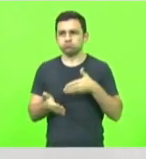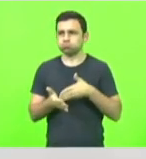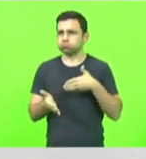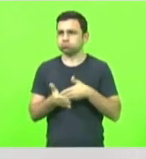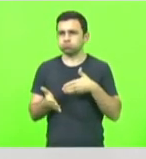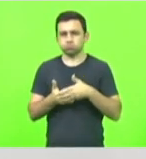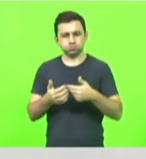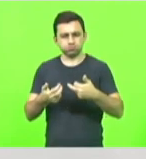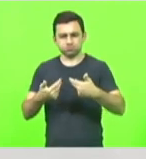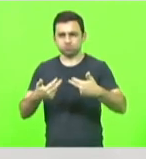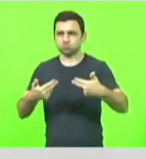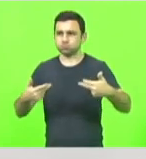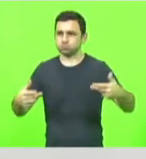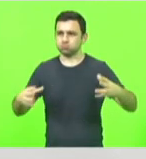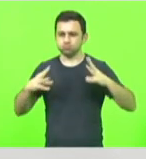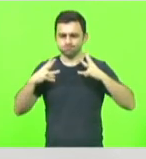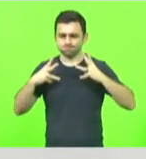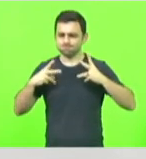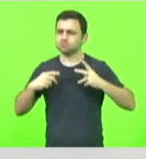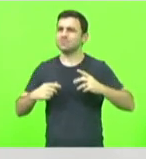agora, todas.